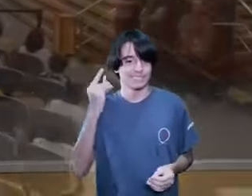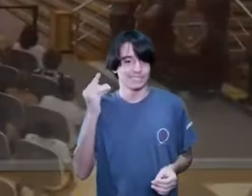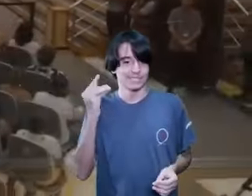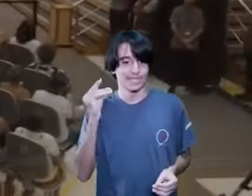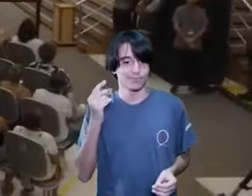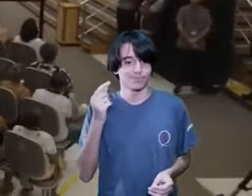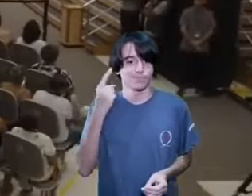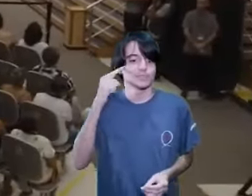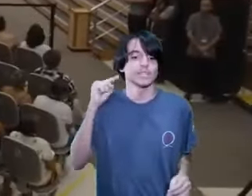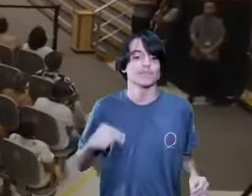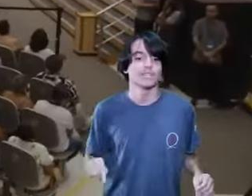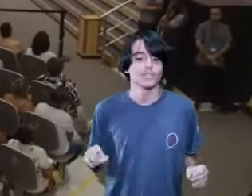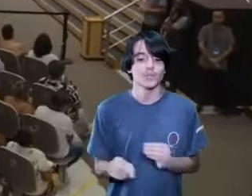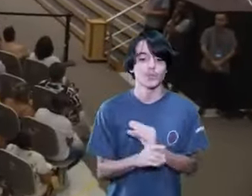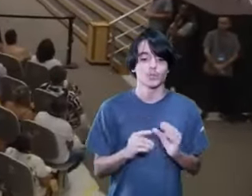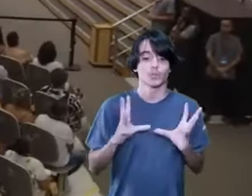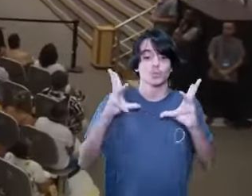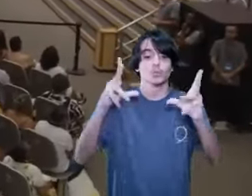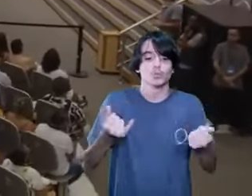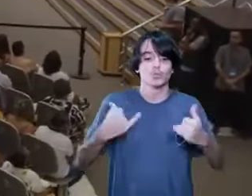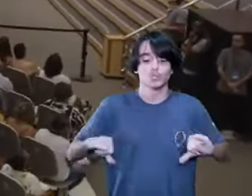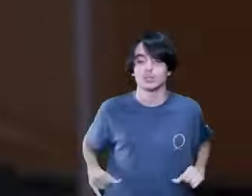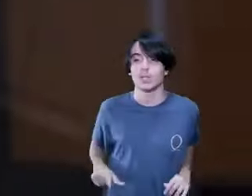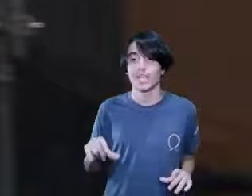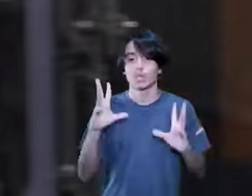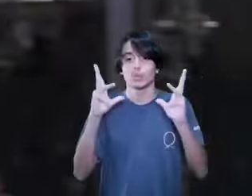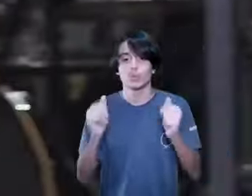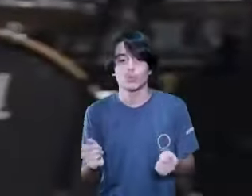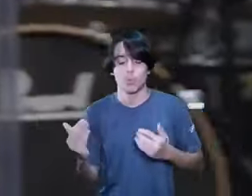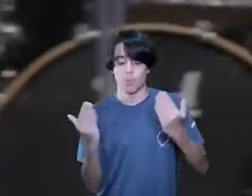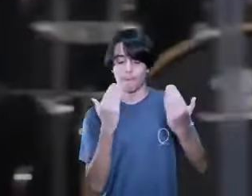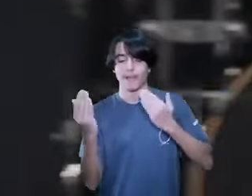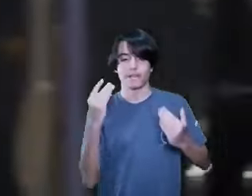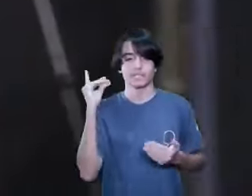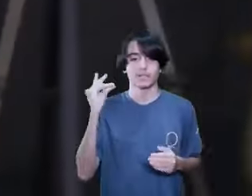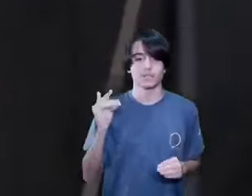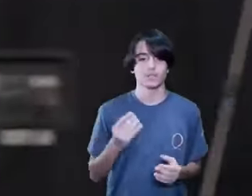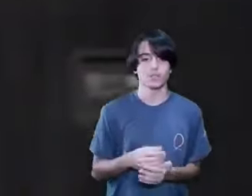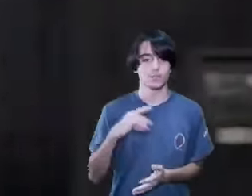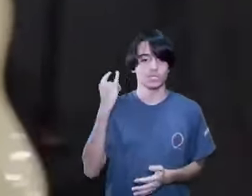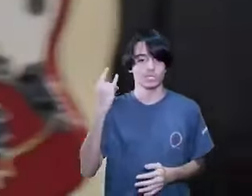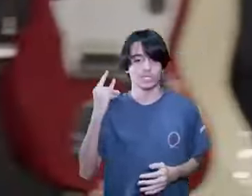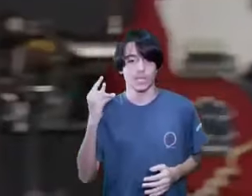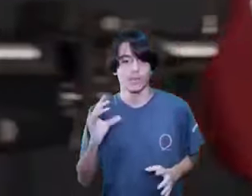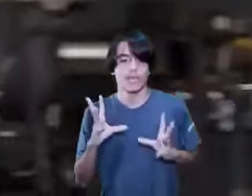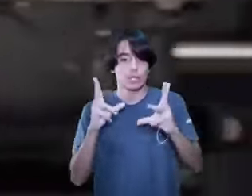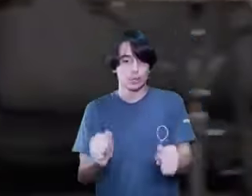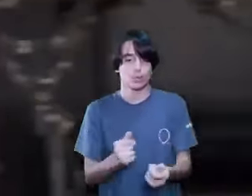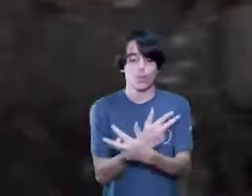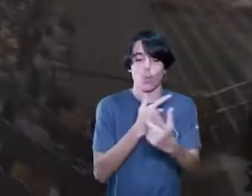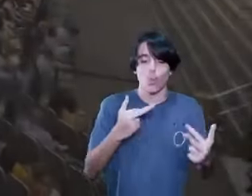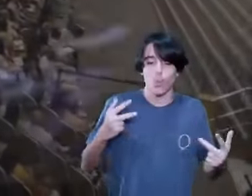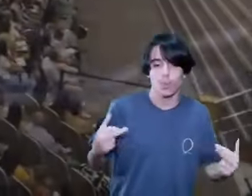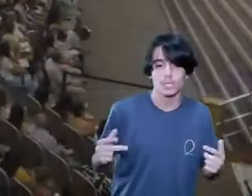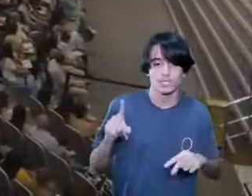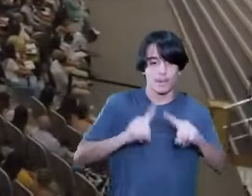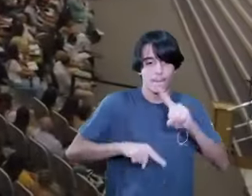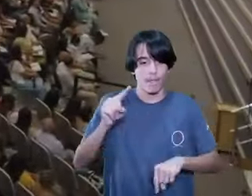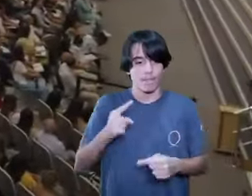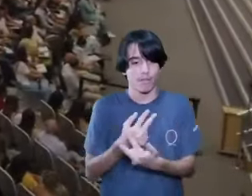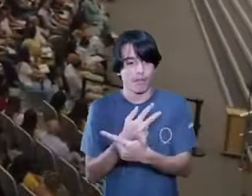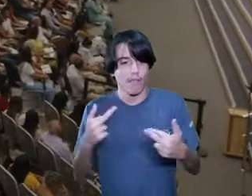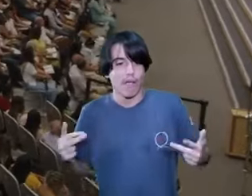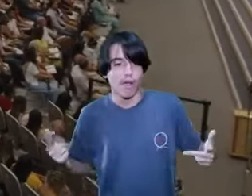O tudo de Jó não era o tudo do diabo. Para o diabo tudo são coisas. Tira as coisas, tira as coisas, tira